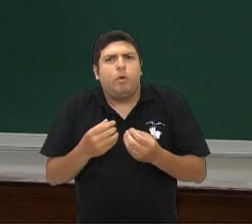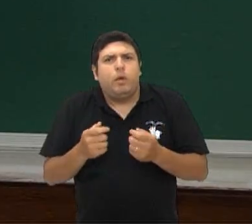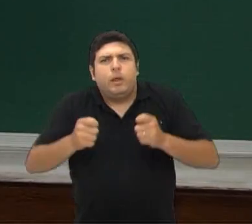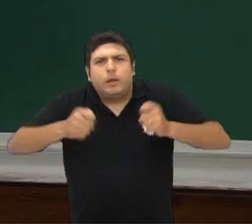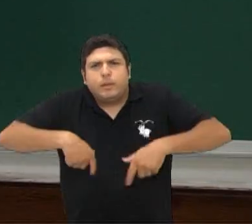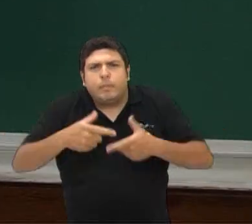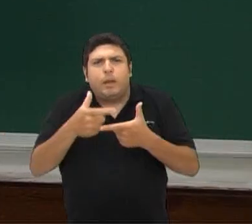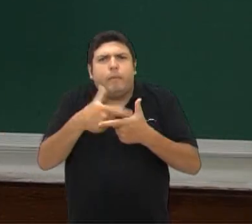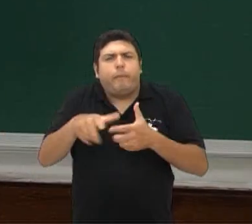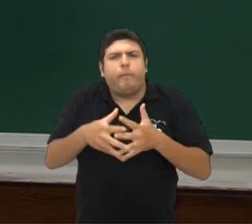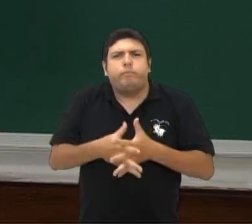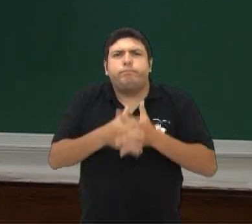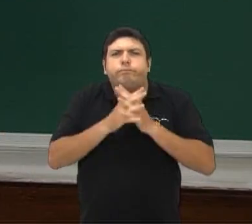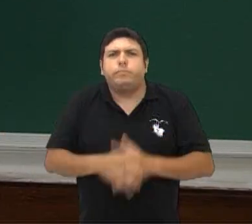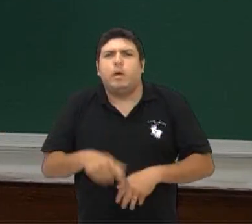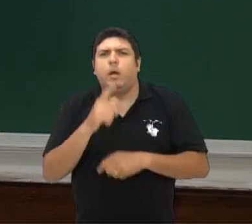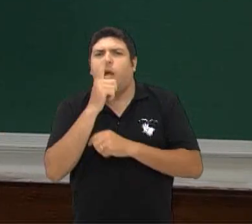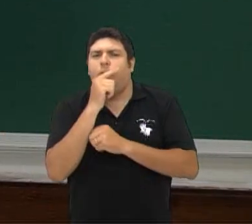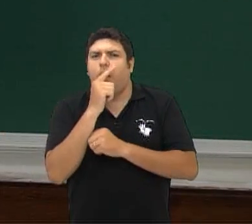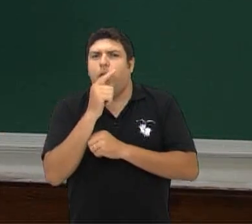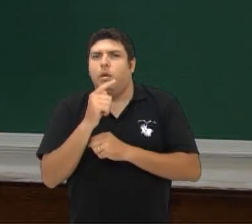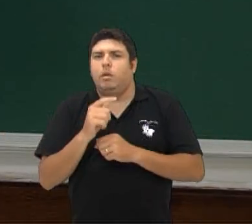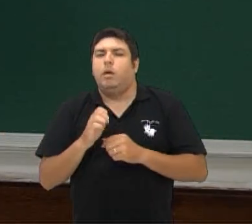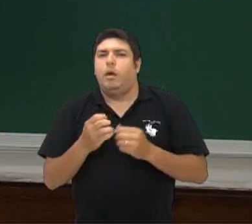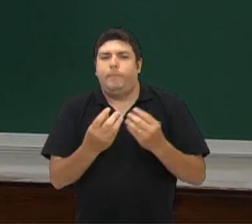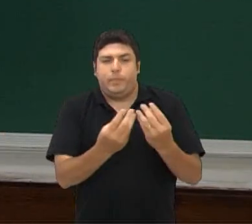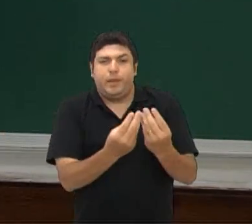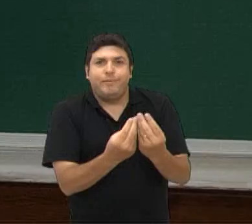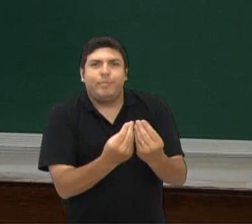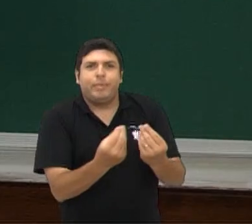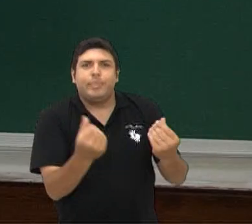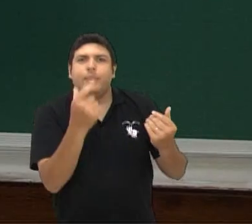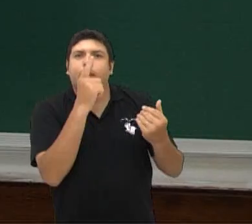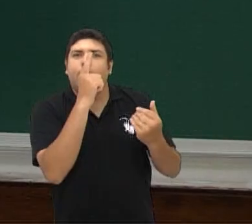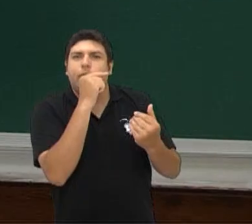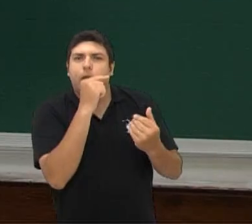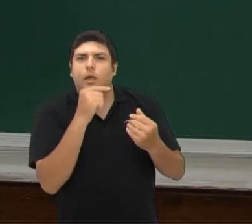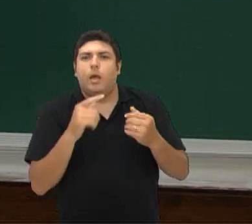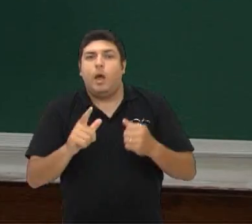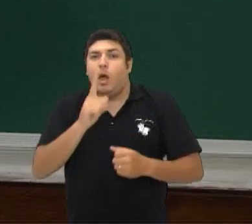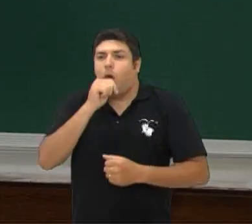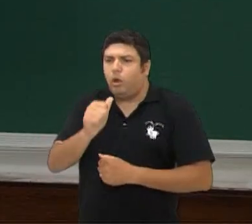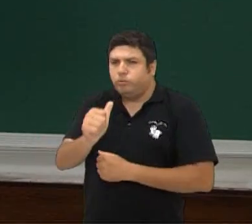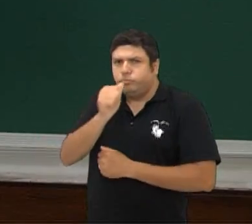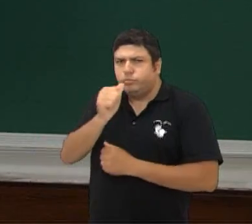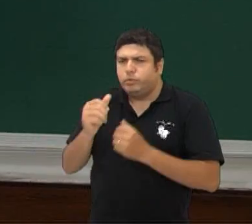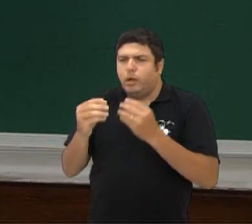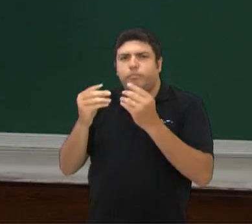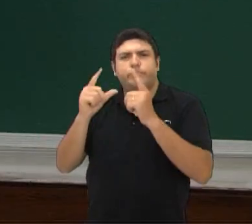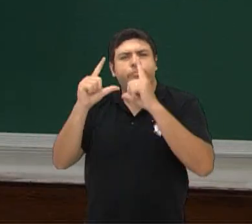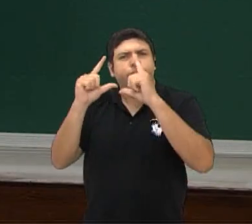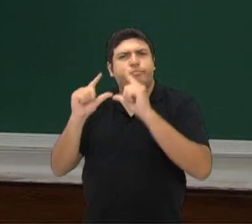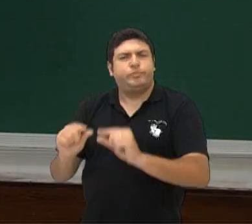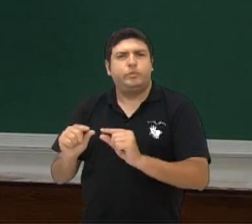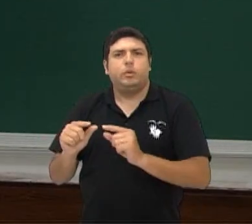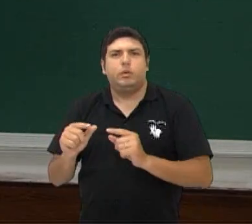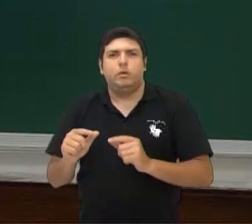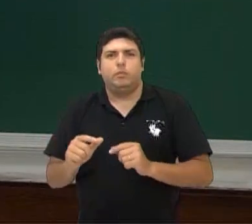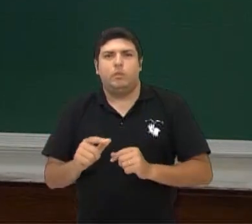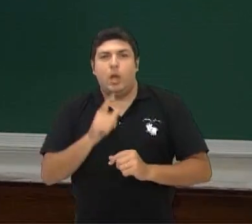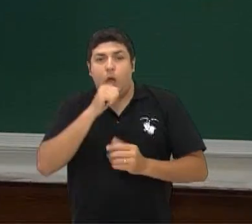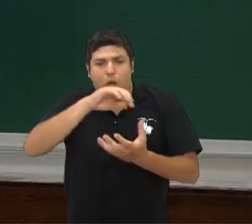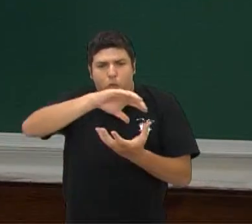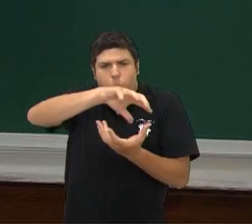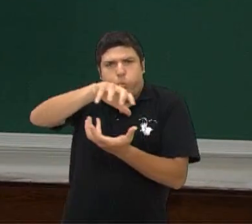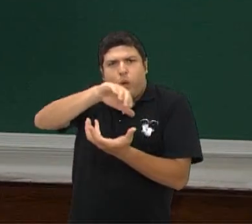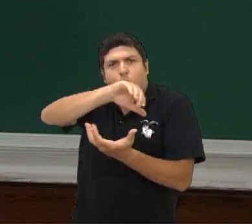crise hídrica? Elas alteram a qualidade e a quantidade de água potável do planeta, não de água total. Por quê? Porque a água total